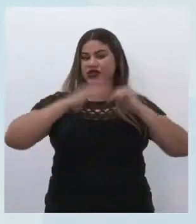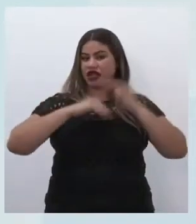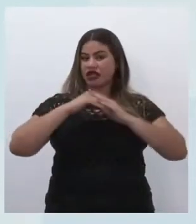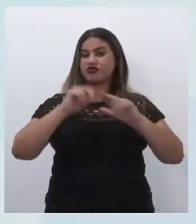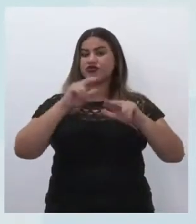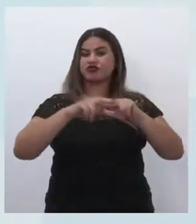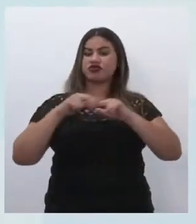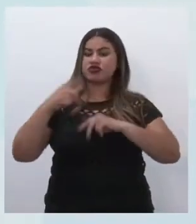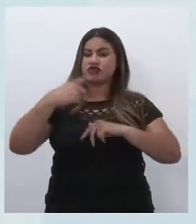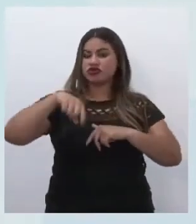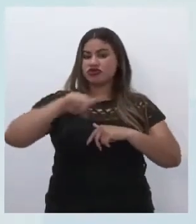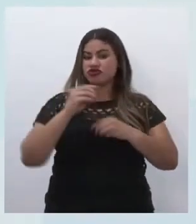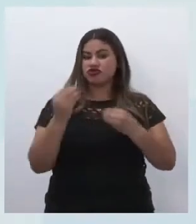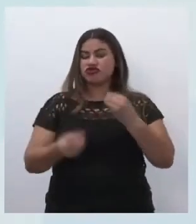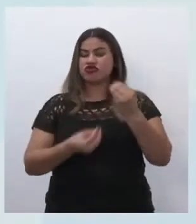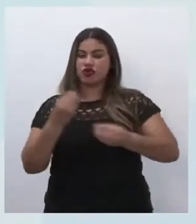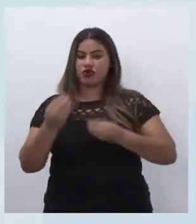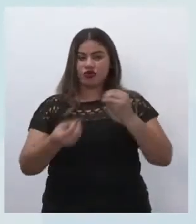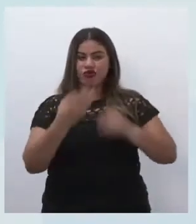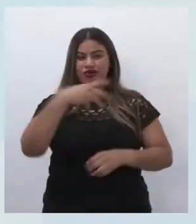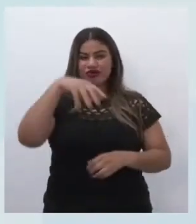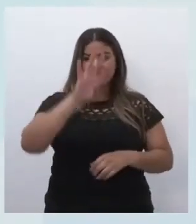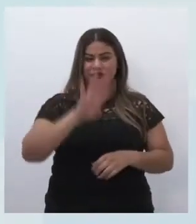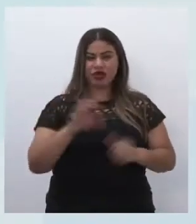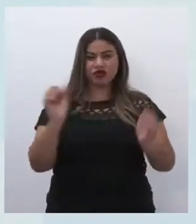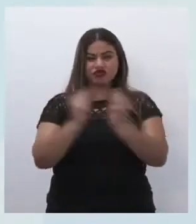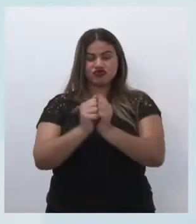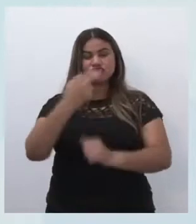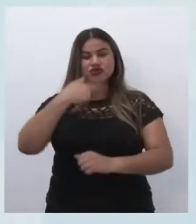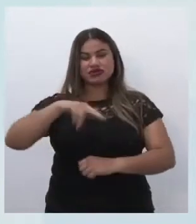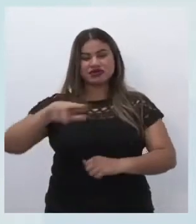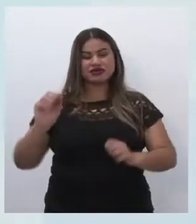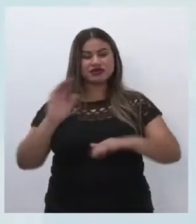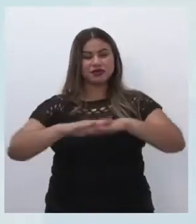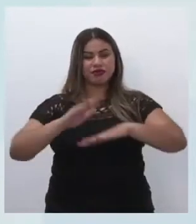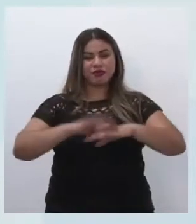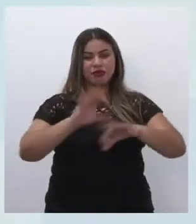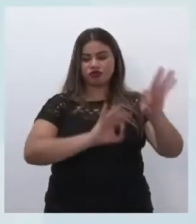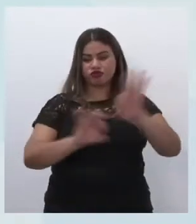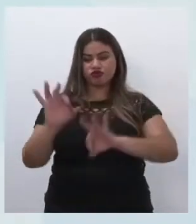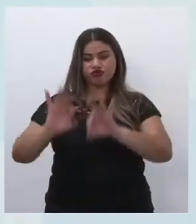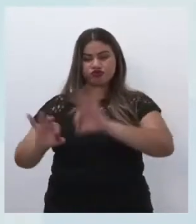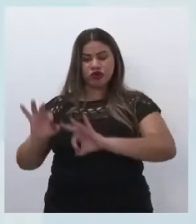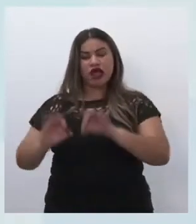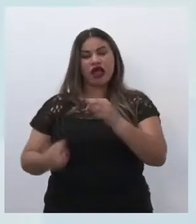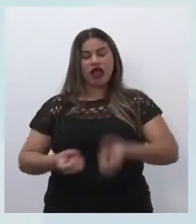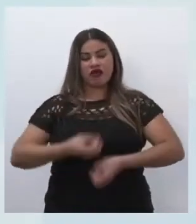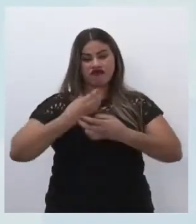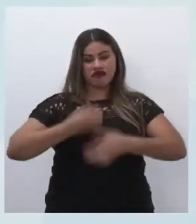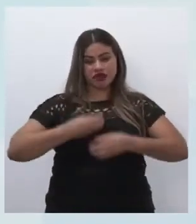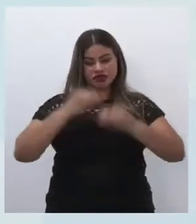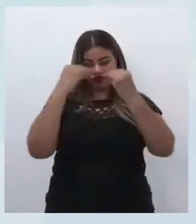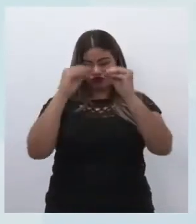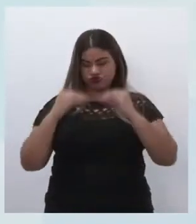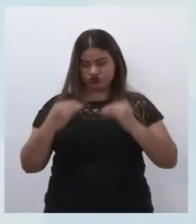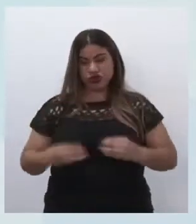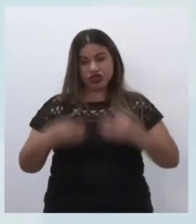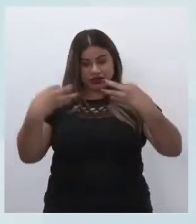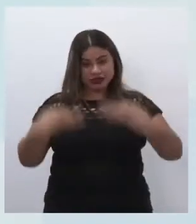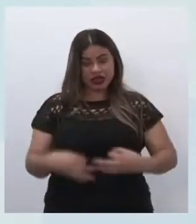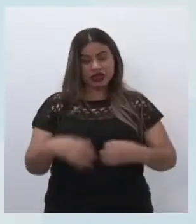razão, sugerimos a construção de uma tabela em conjunto com as crianças, organizando as informações do infográfico. Então, tem aí o